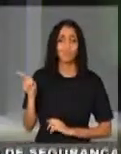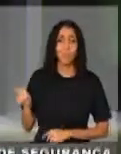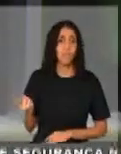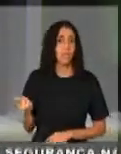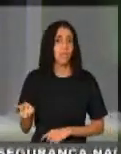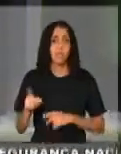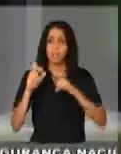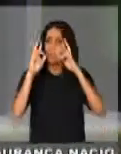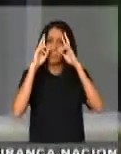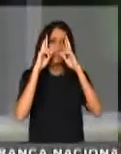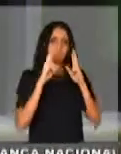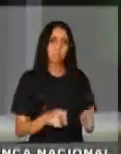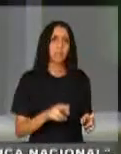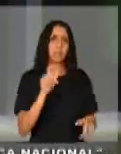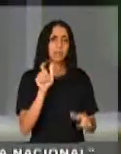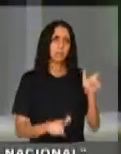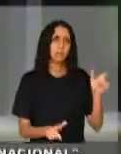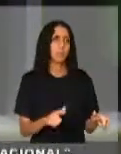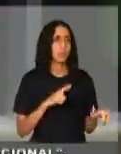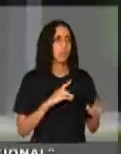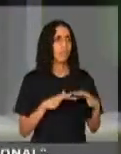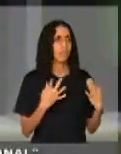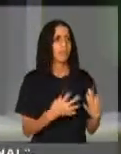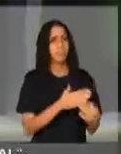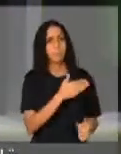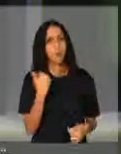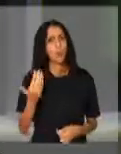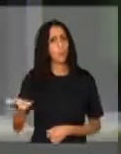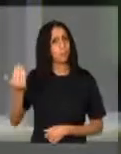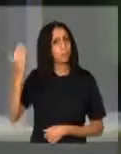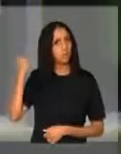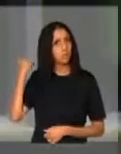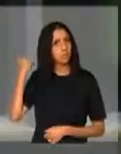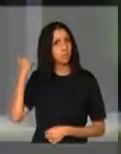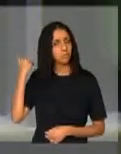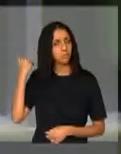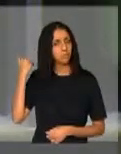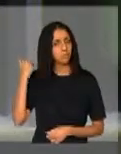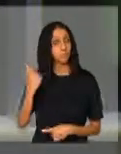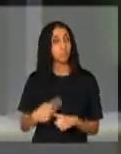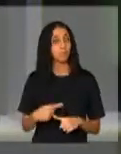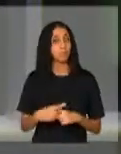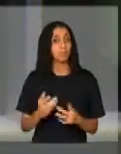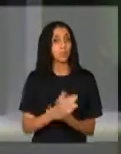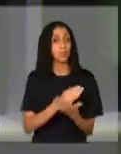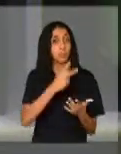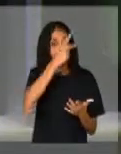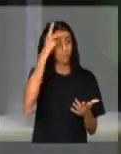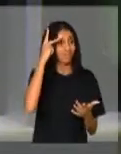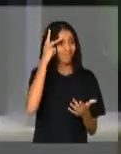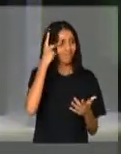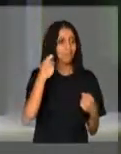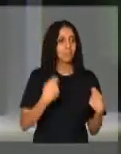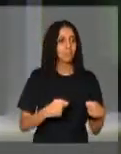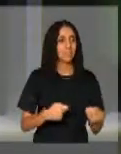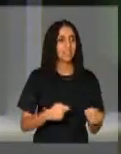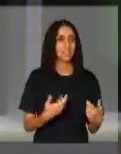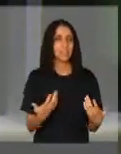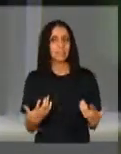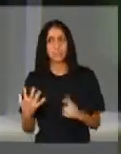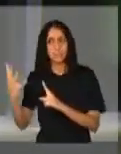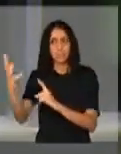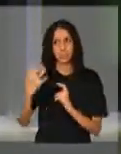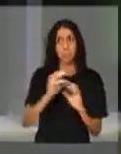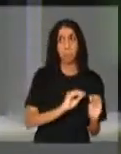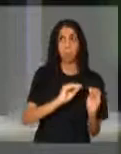desrespeito àqueles que perderam seus entes queridos, um desrespeito àqueles que tiveram que deixar o seu país em razão desse